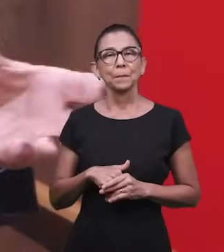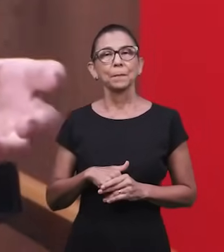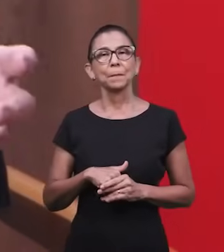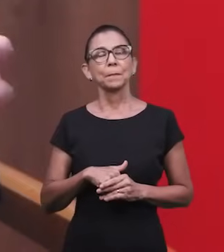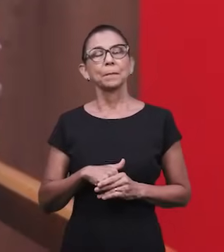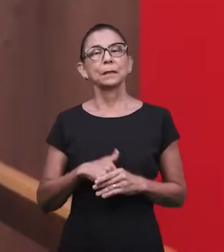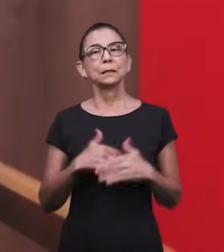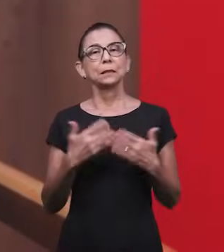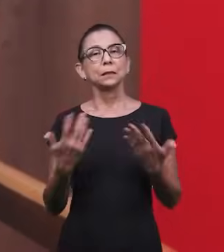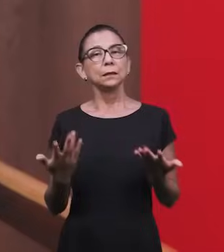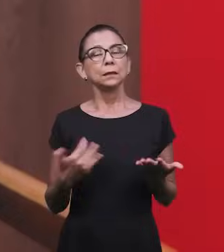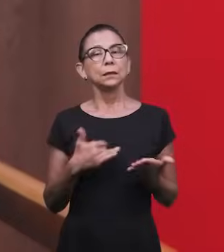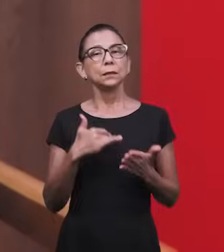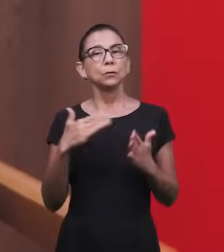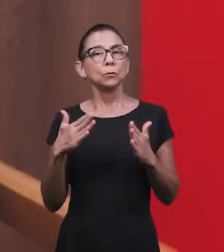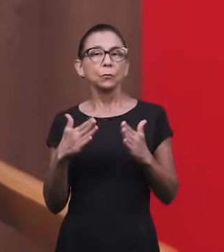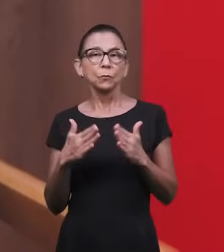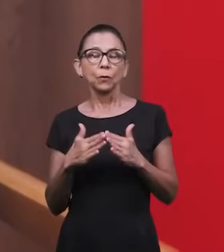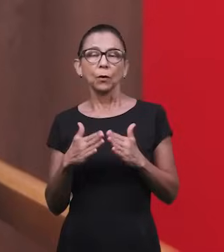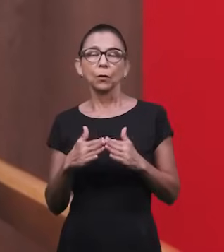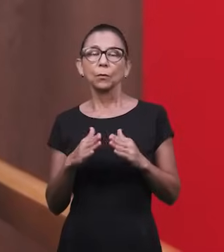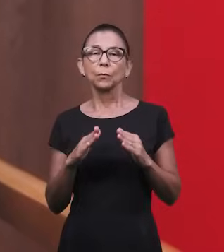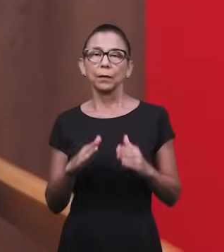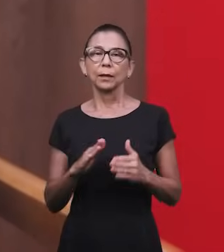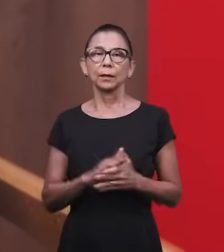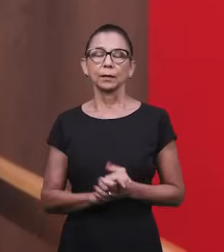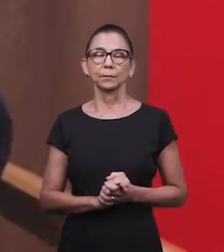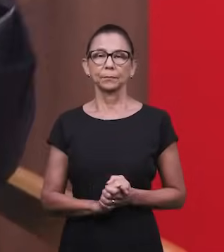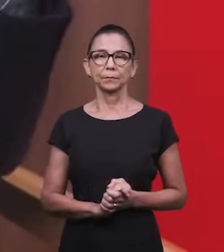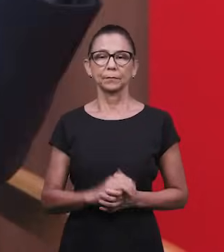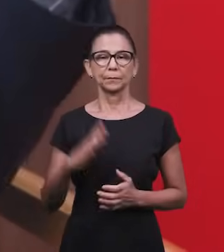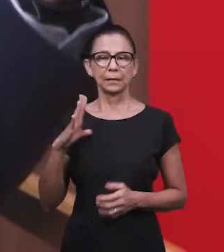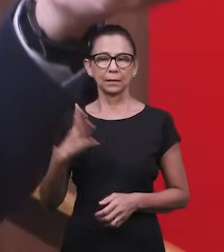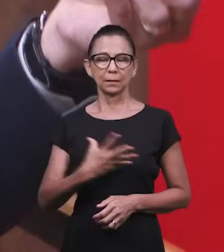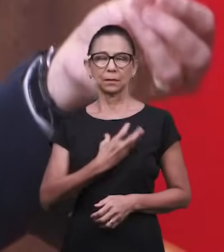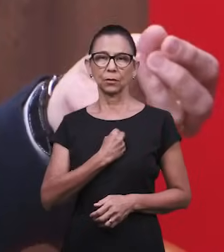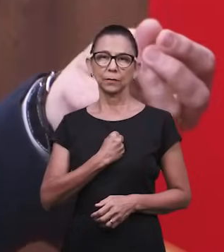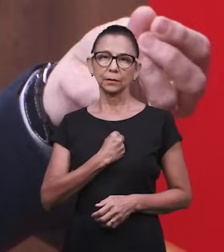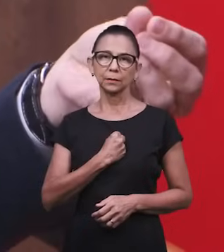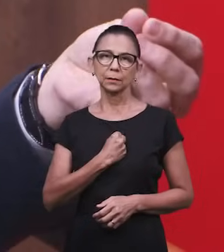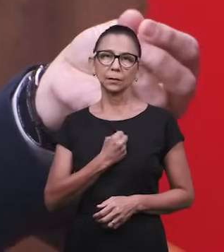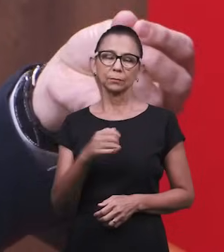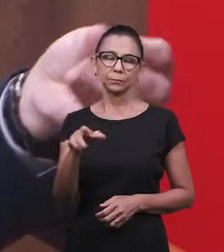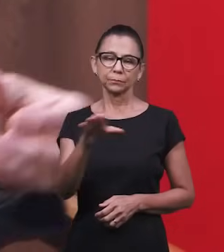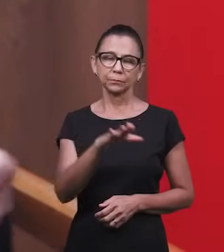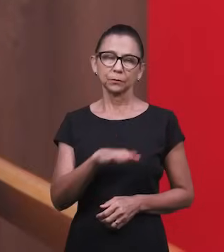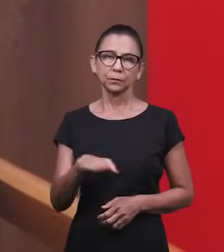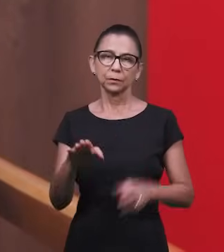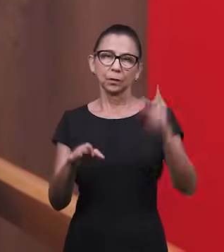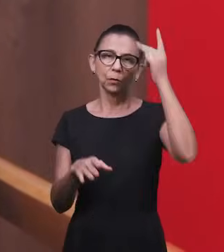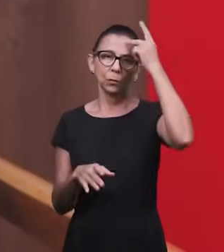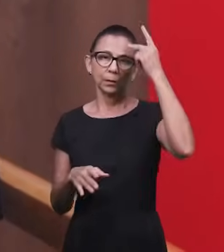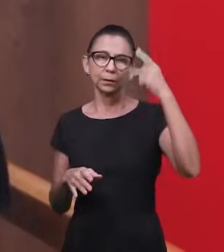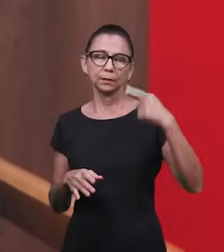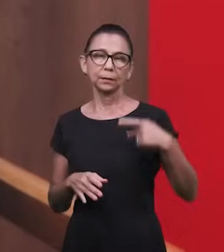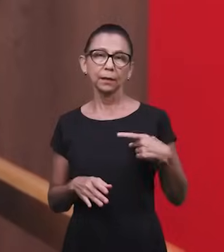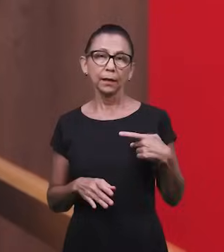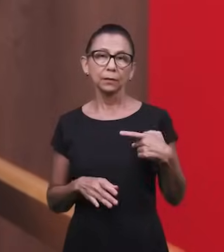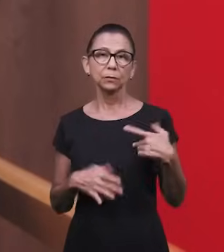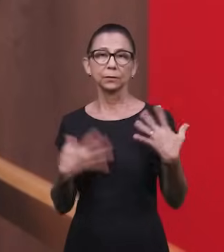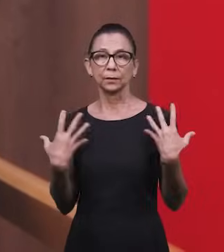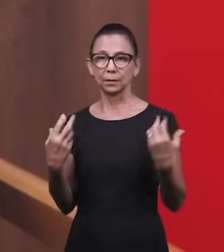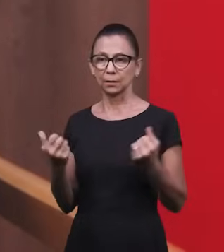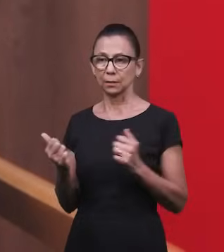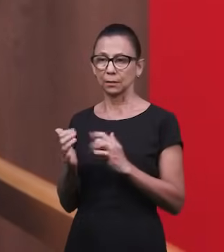homem e dar-lhe a oportunidade de aceitar essa verdade e ter o direito à